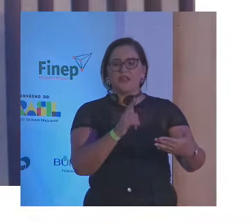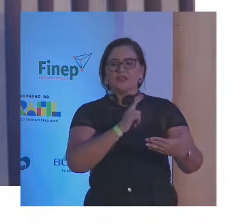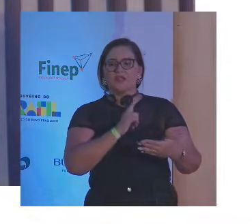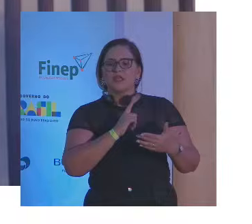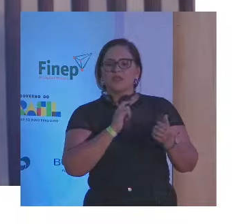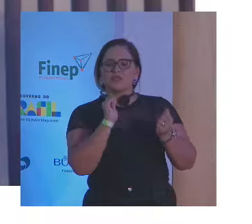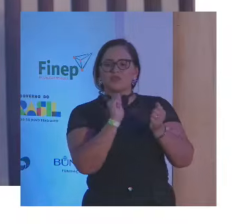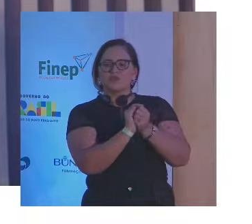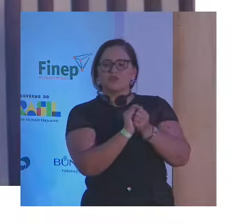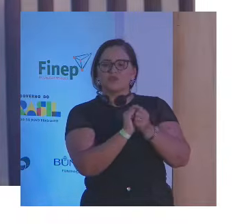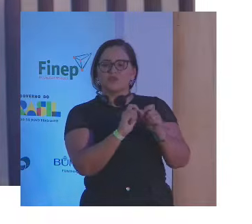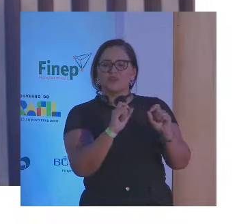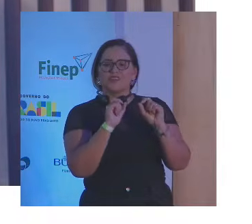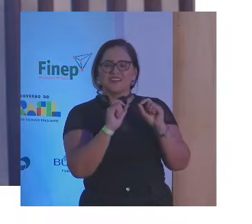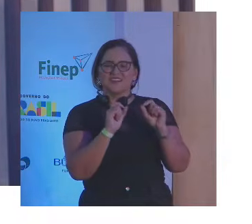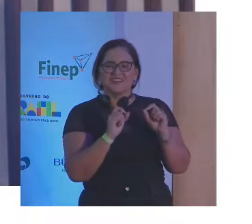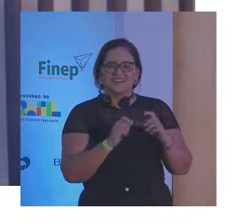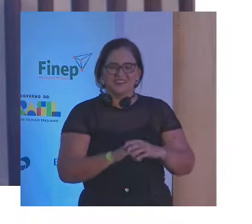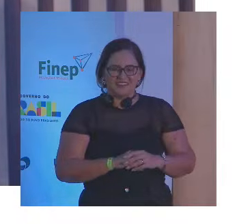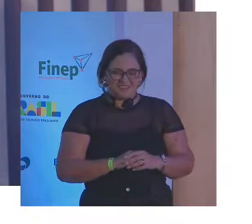carregam consigo